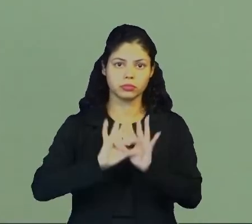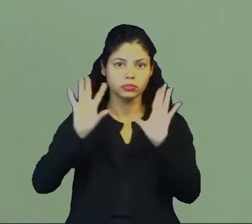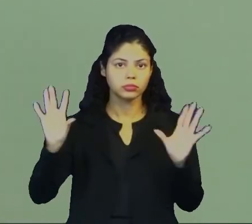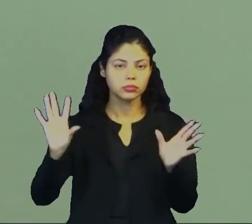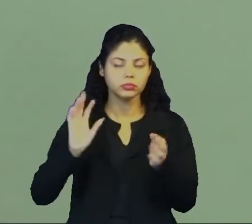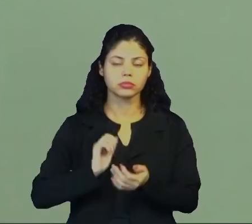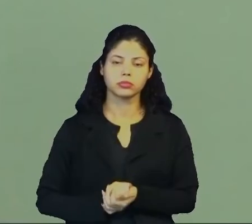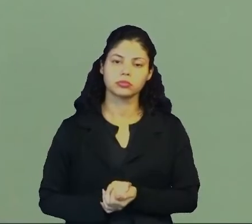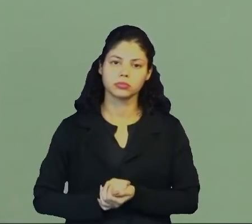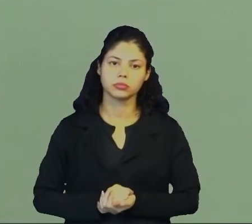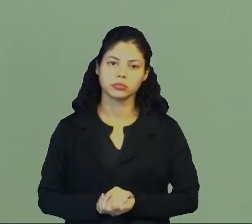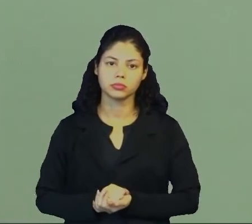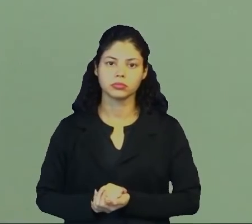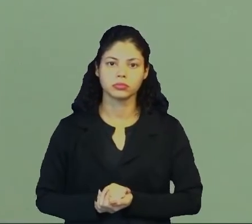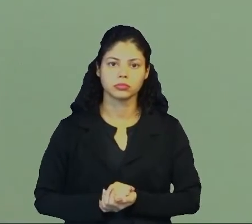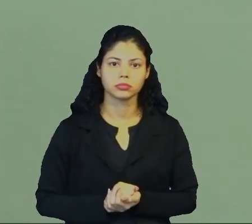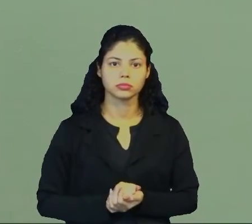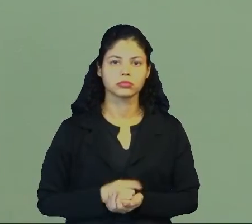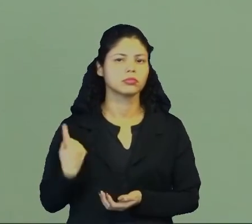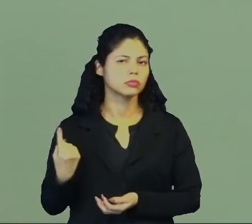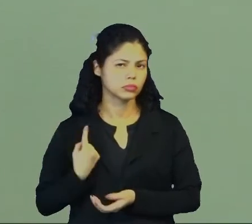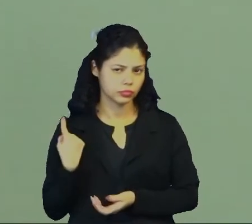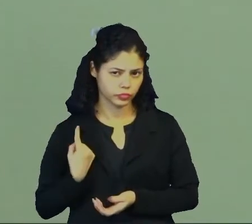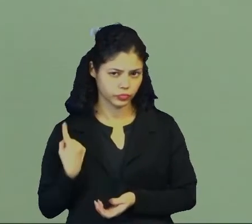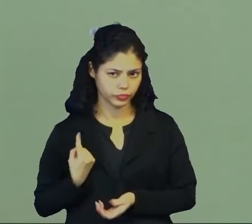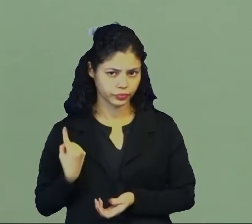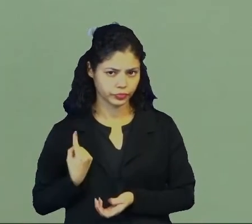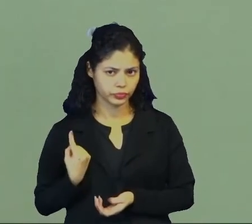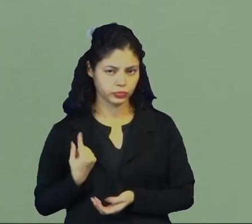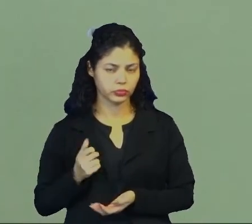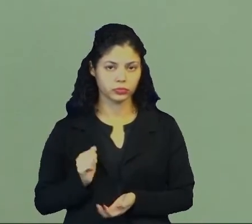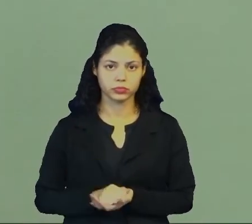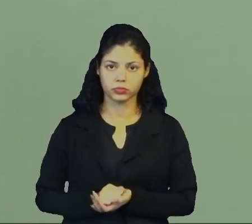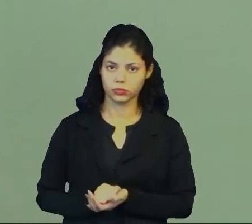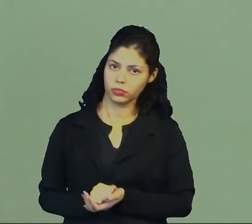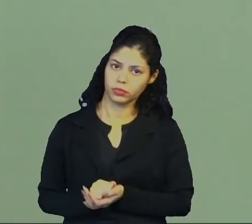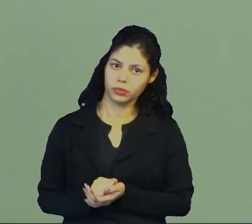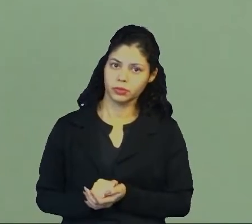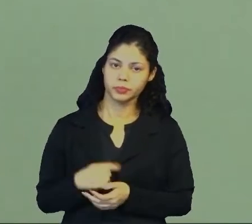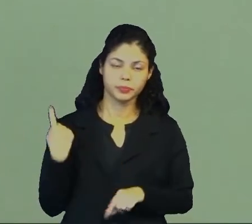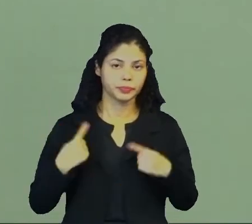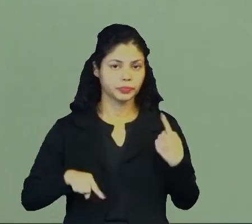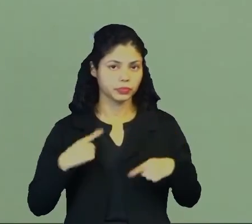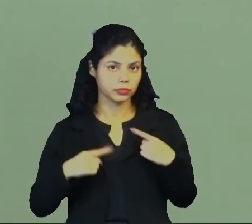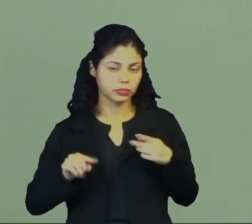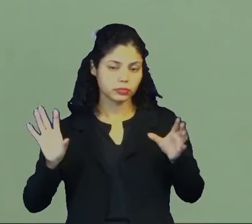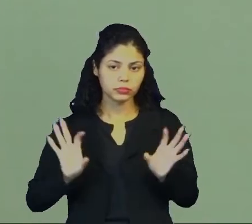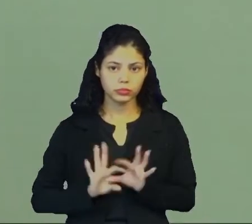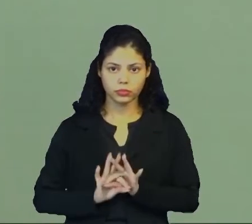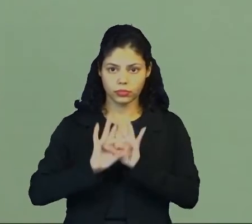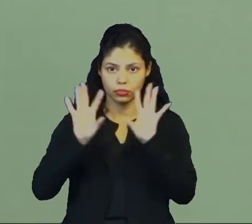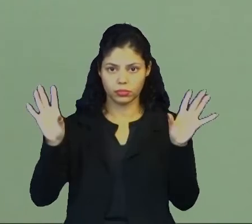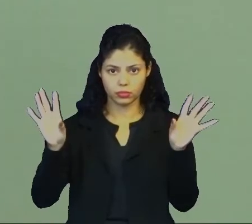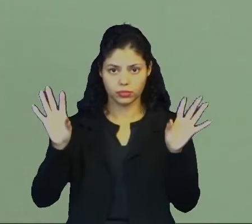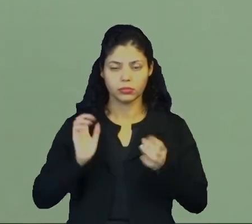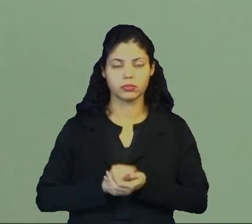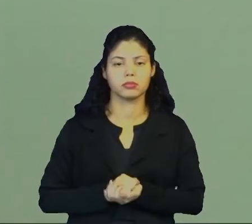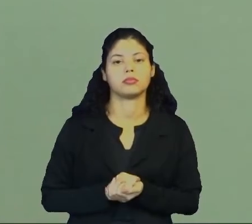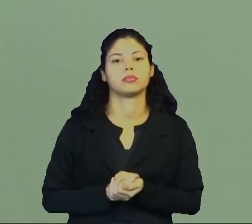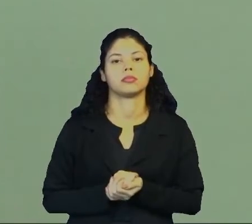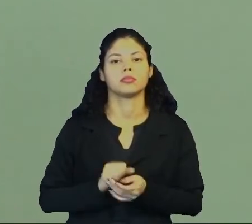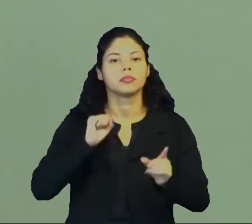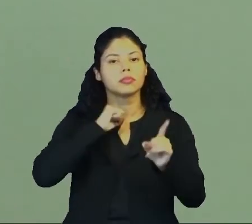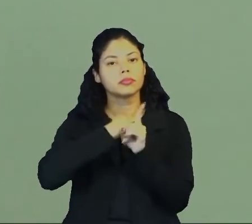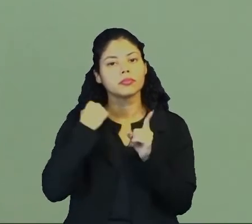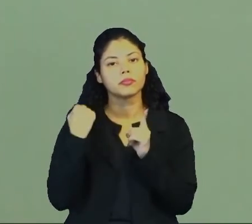O liberalismo, o individualismo, né? A nossa política liberal, a